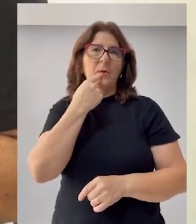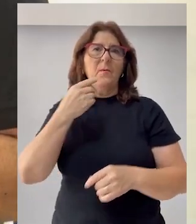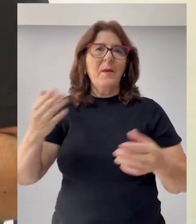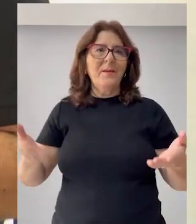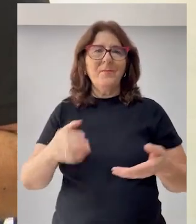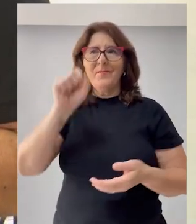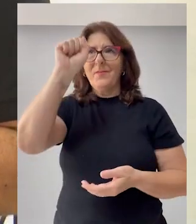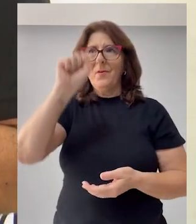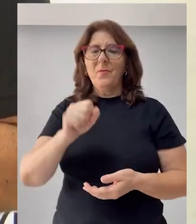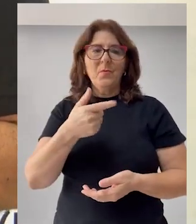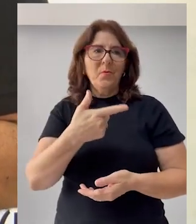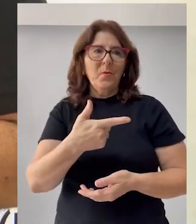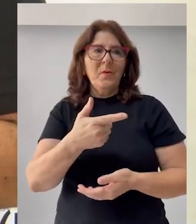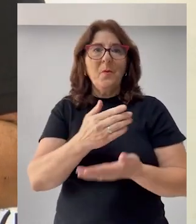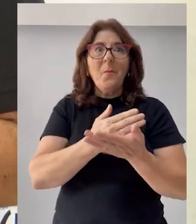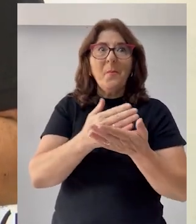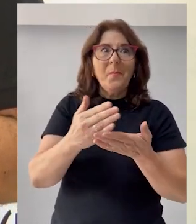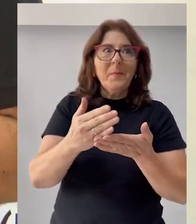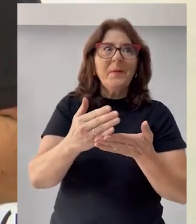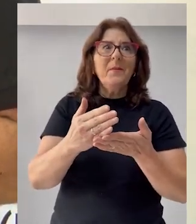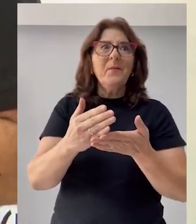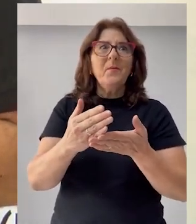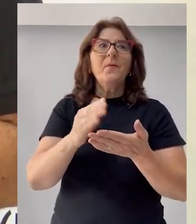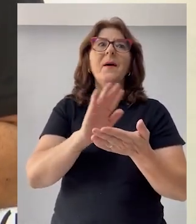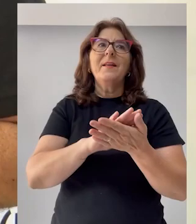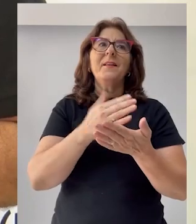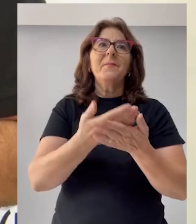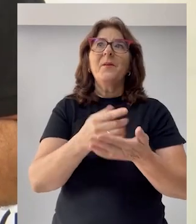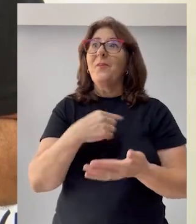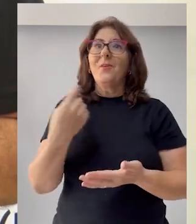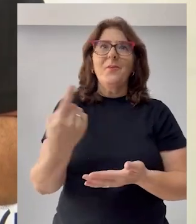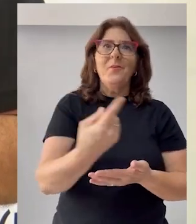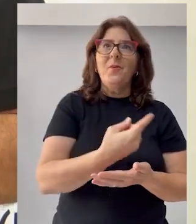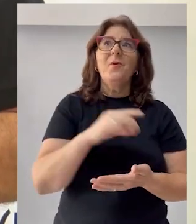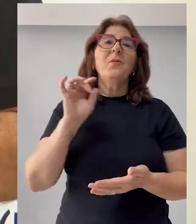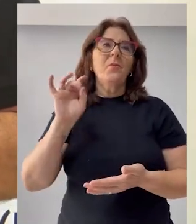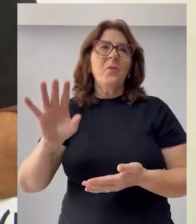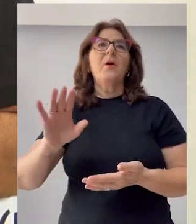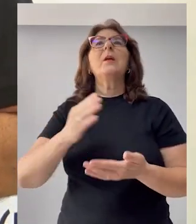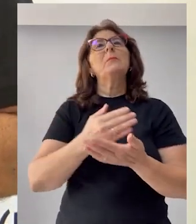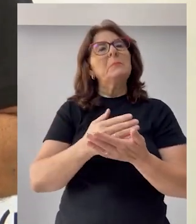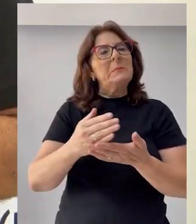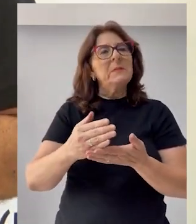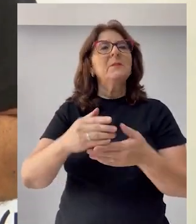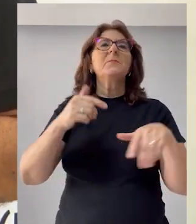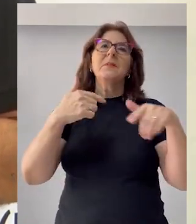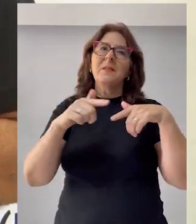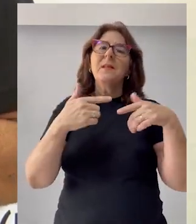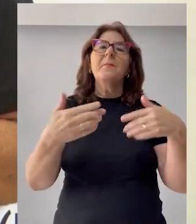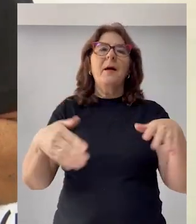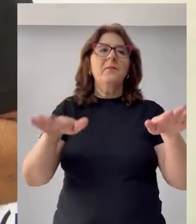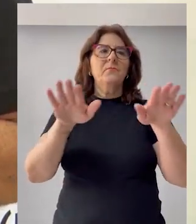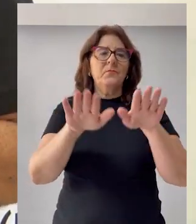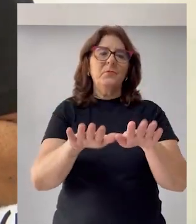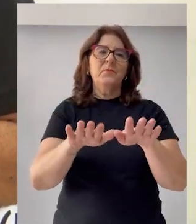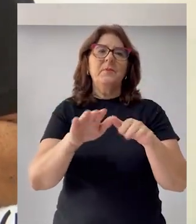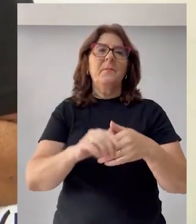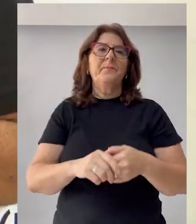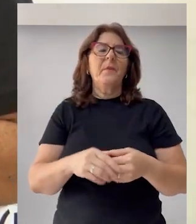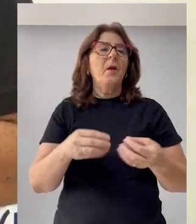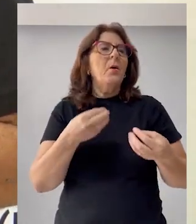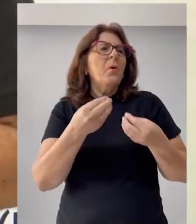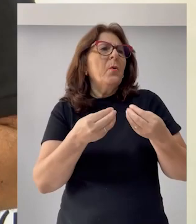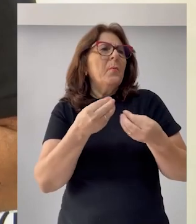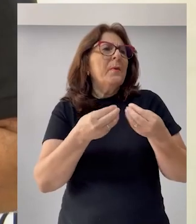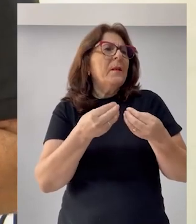2 é inédita, nem, digamos, só nós que ainda começamos a fazer essa inclusão. Então,